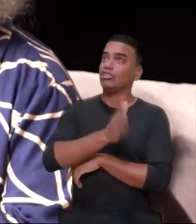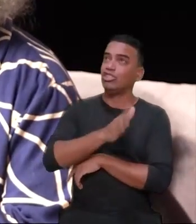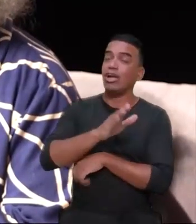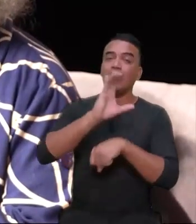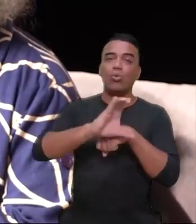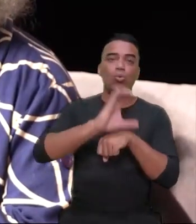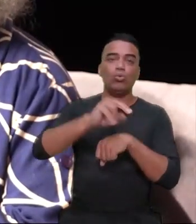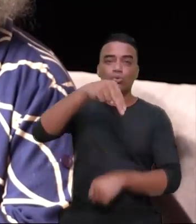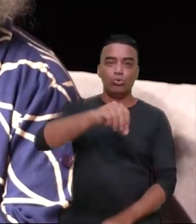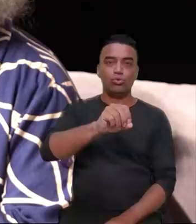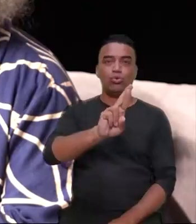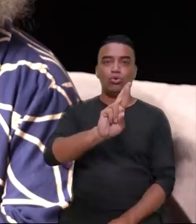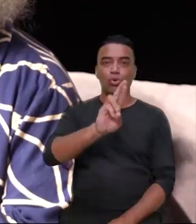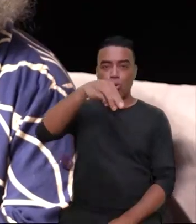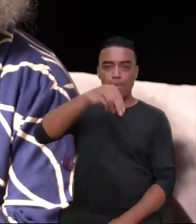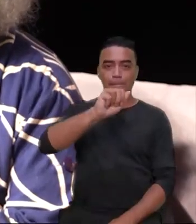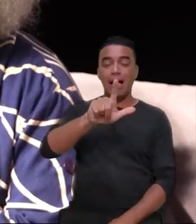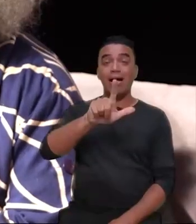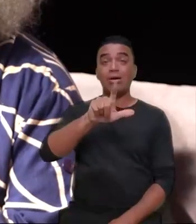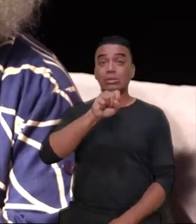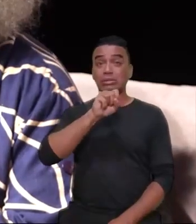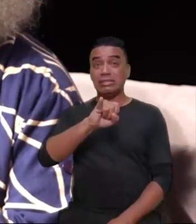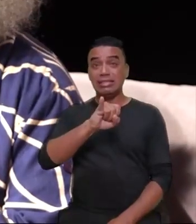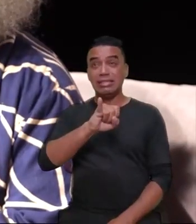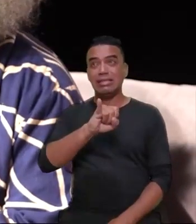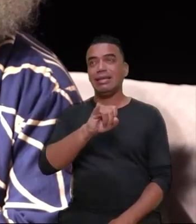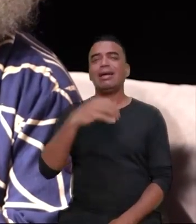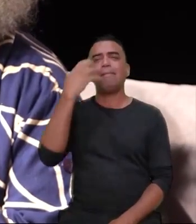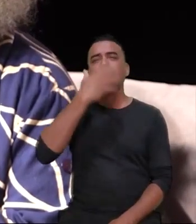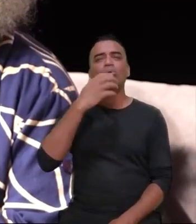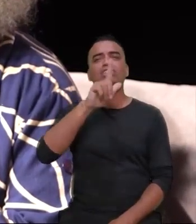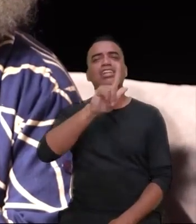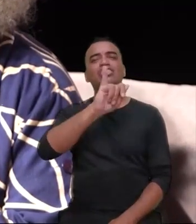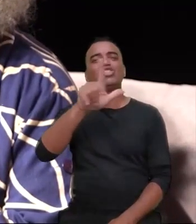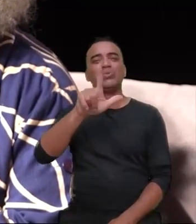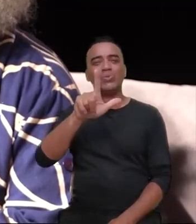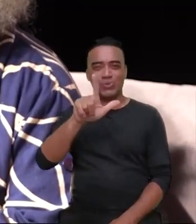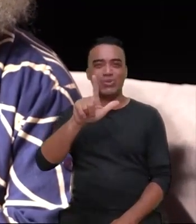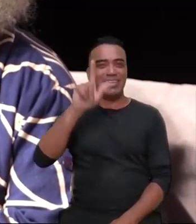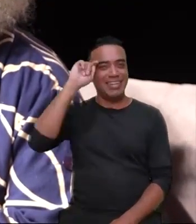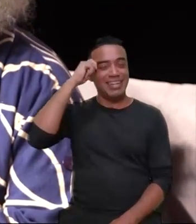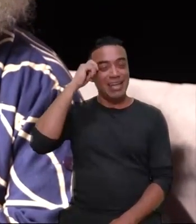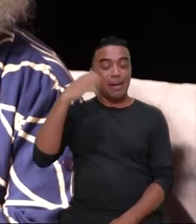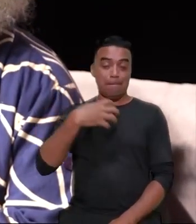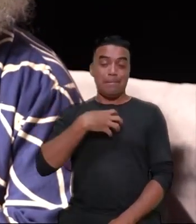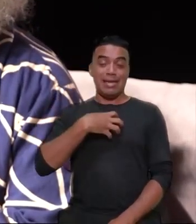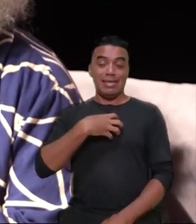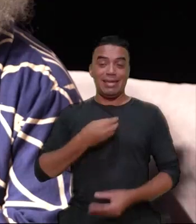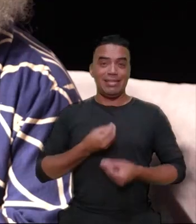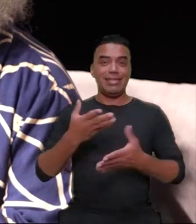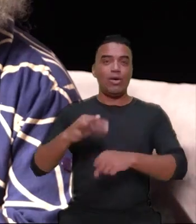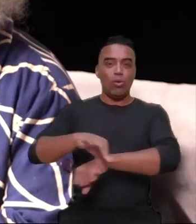feito o curso normal, e eu digo muito, se aquela música do Gil, que ele fala que a Bahia deu para